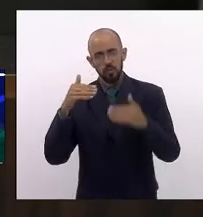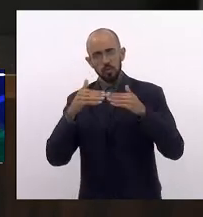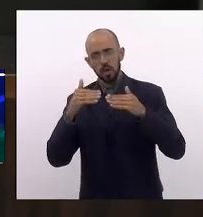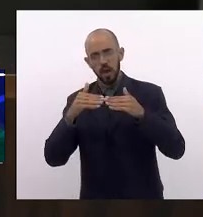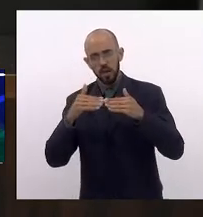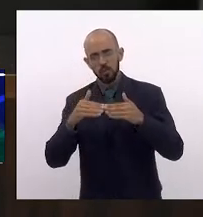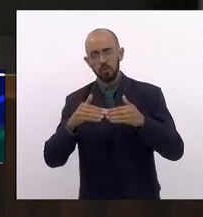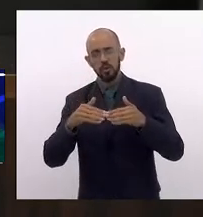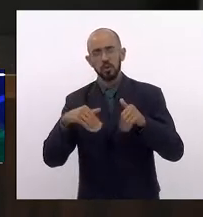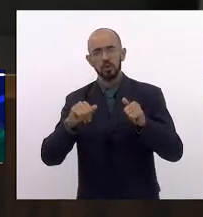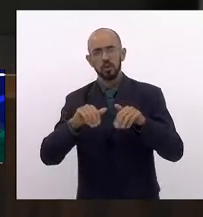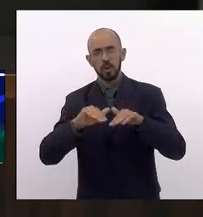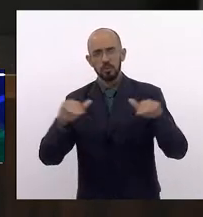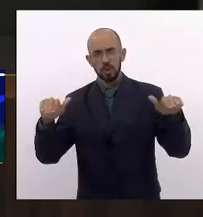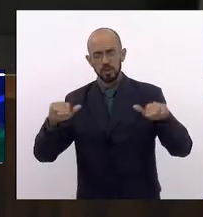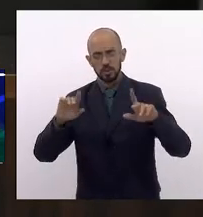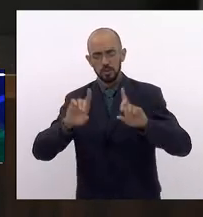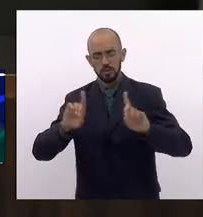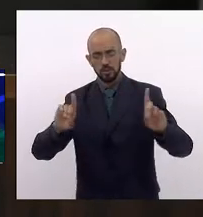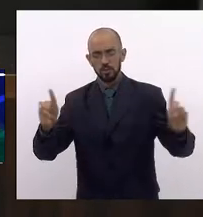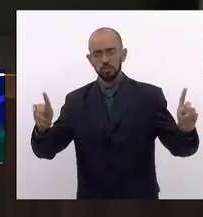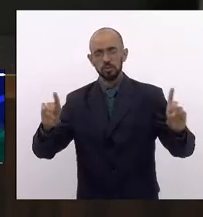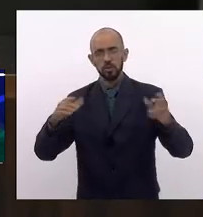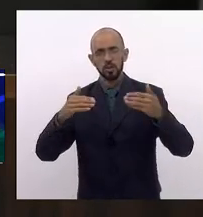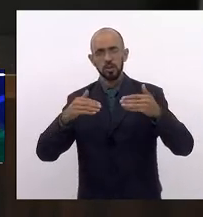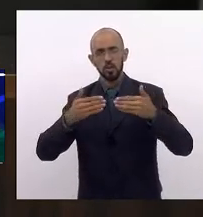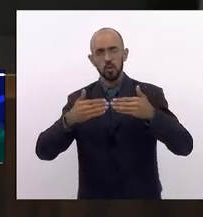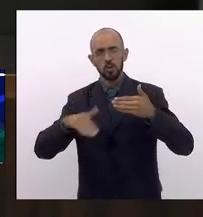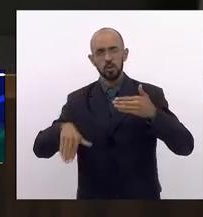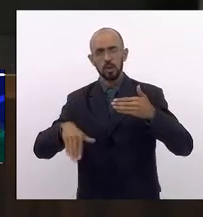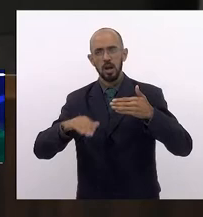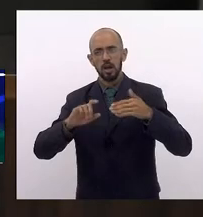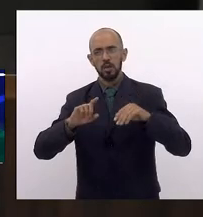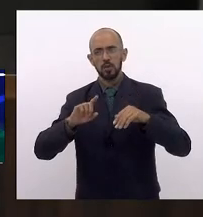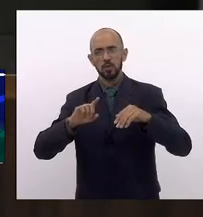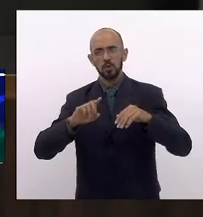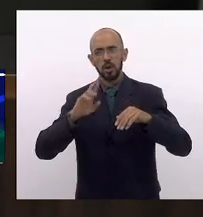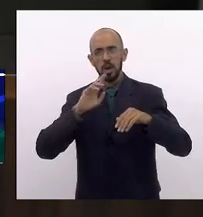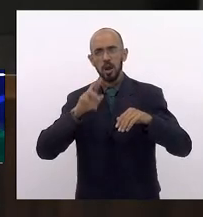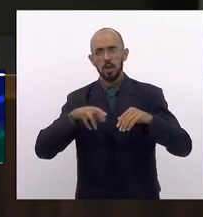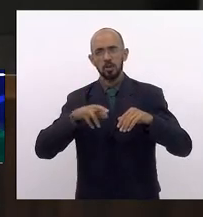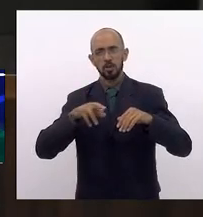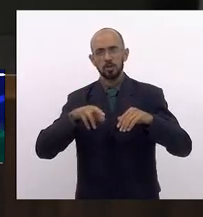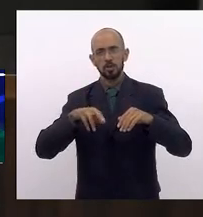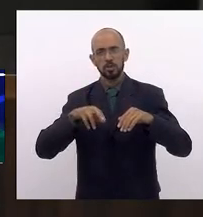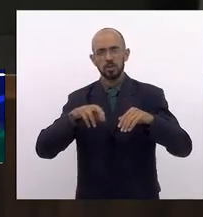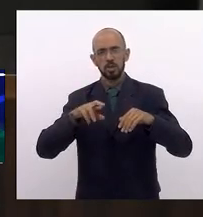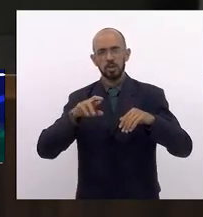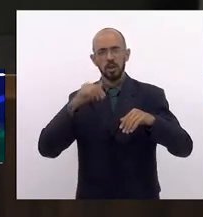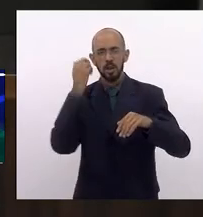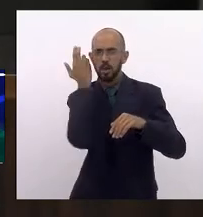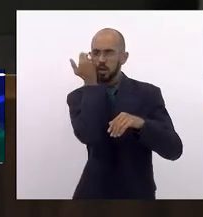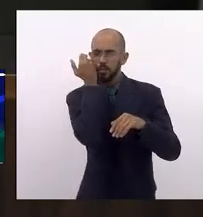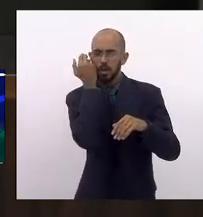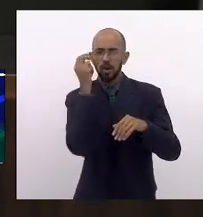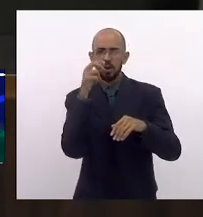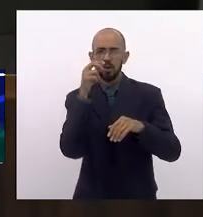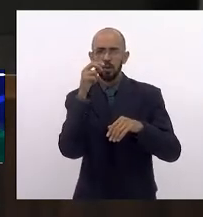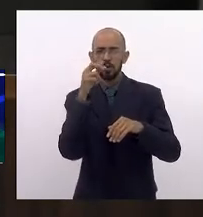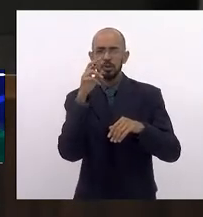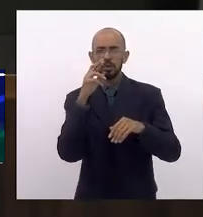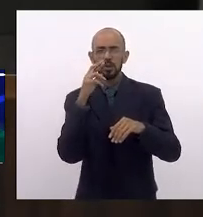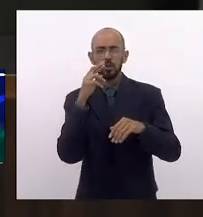favorável não comparecimento de plenário da comissão pensantes contrário relatores deputados Rodrigo Amorim E Omar Coelho Rodrigo Amorim Mas eu achei